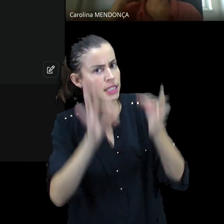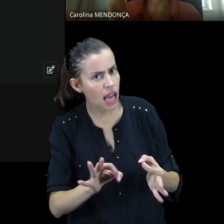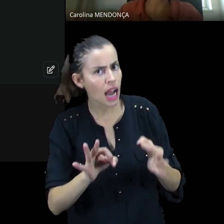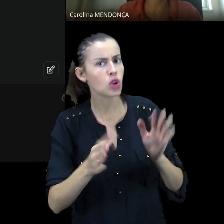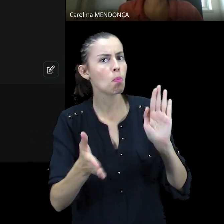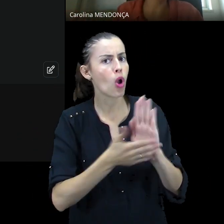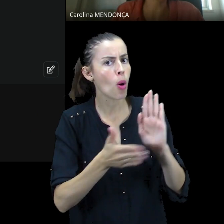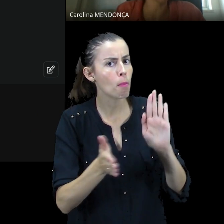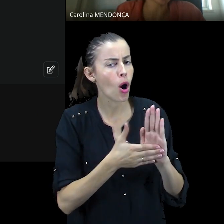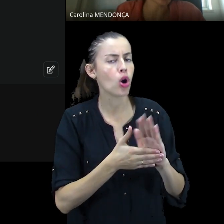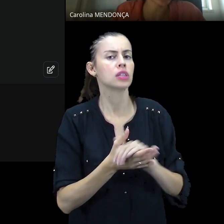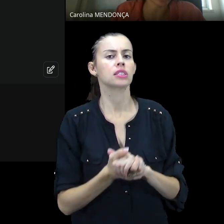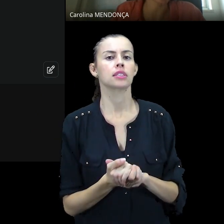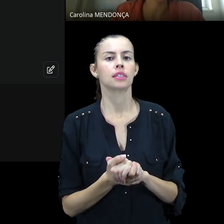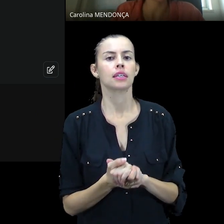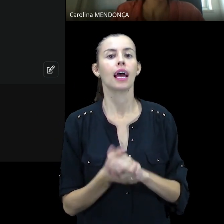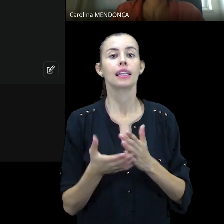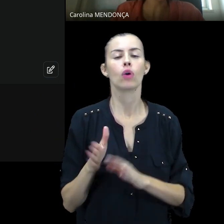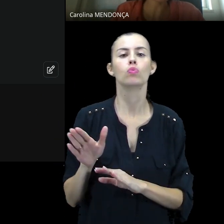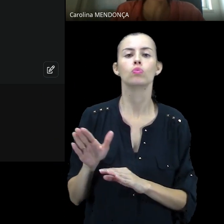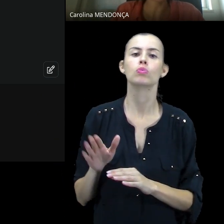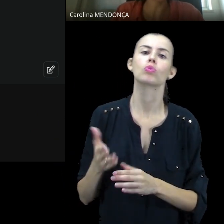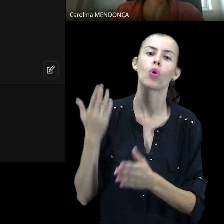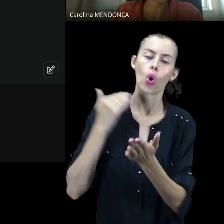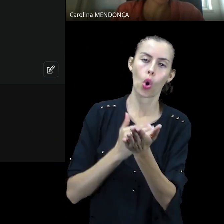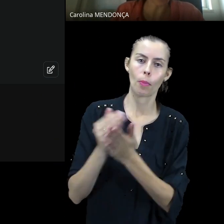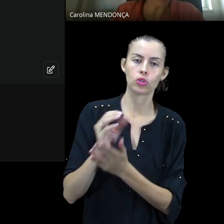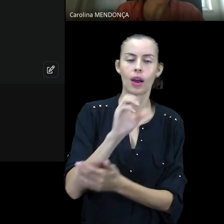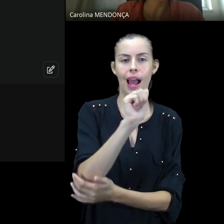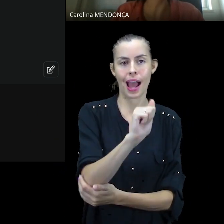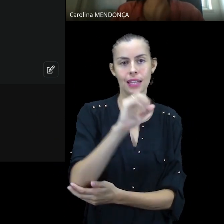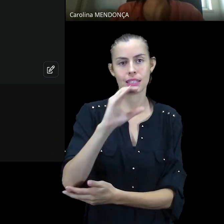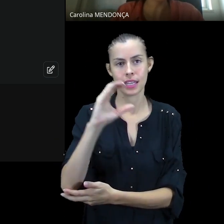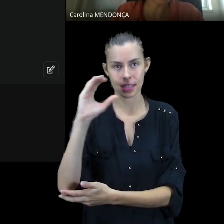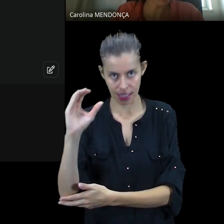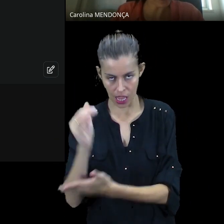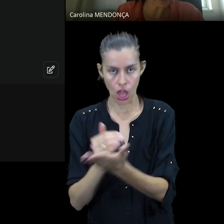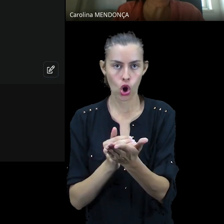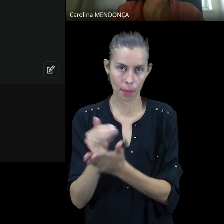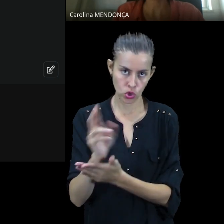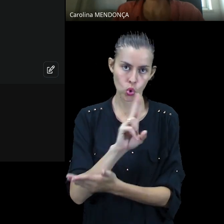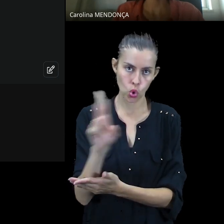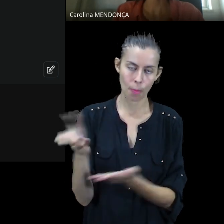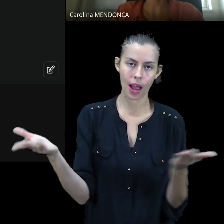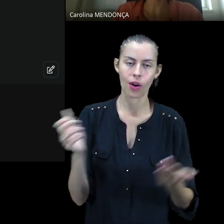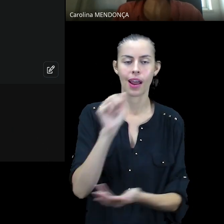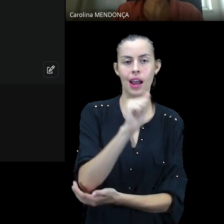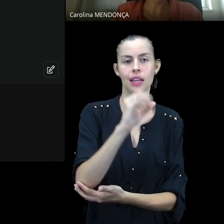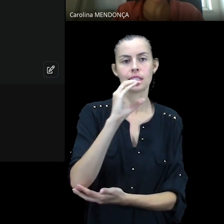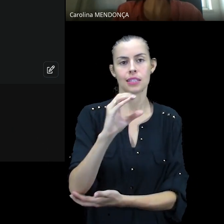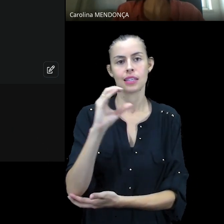em Curricular em Comunidade e Sociedade, que nada mais é do que um componente curricular, modalidade de disciplina, que